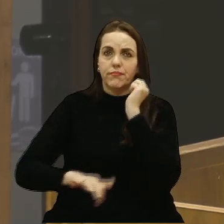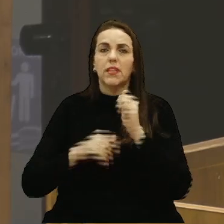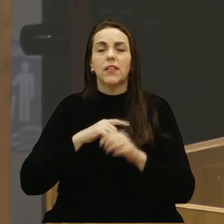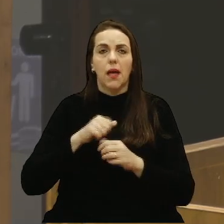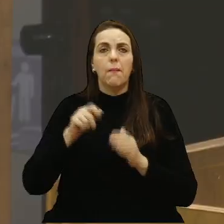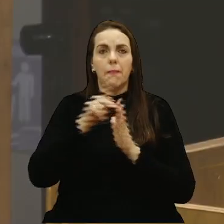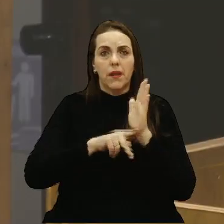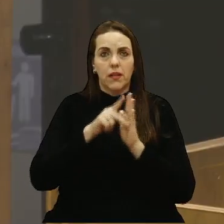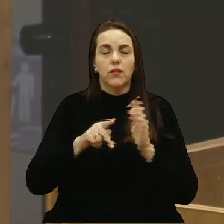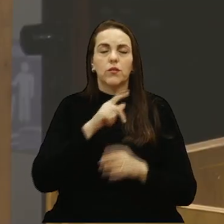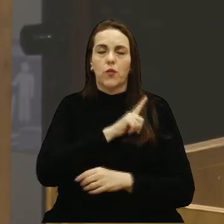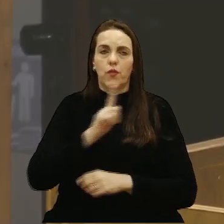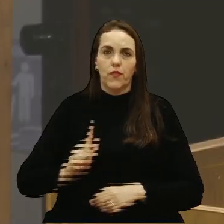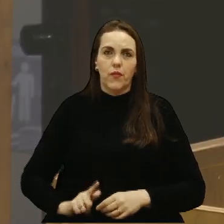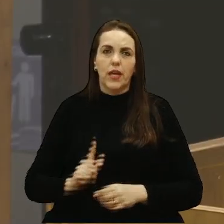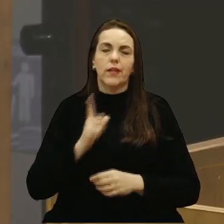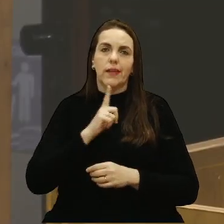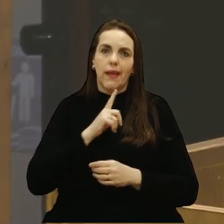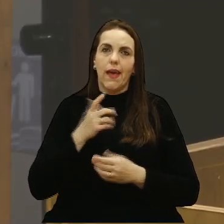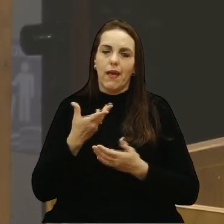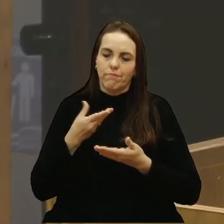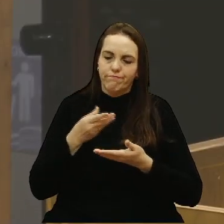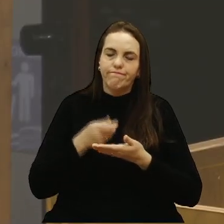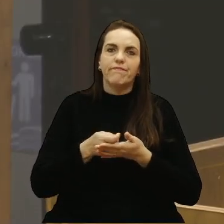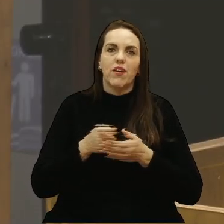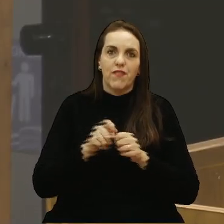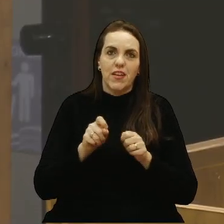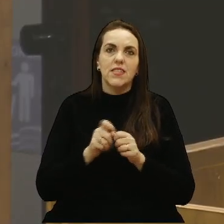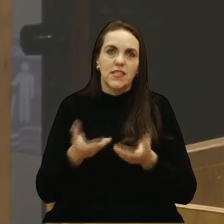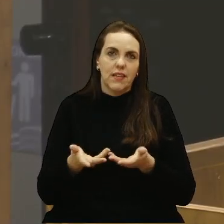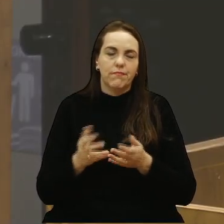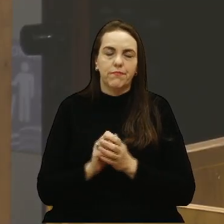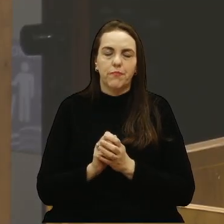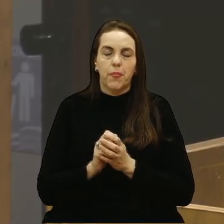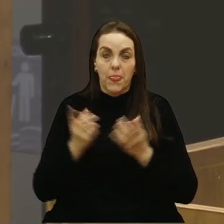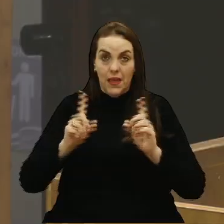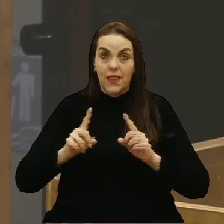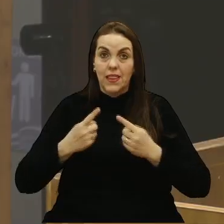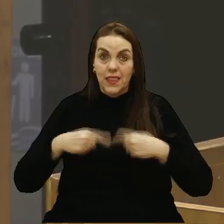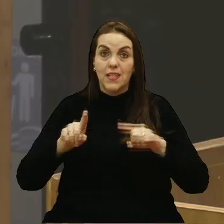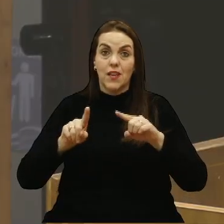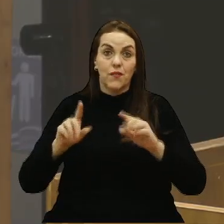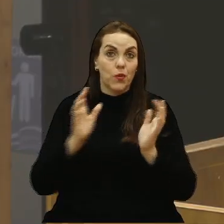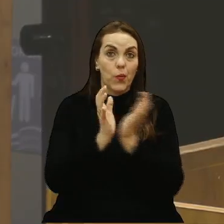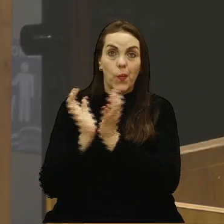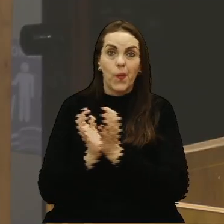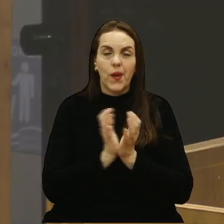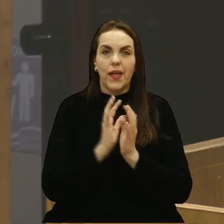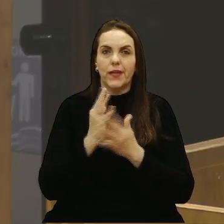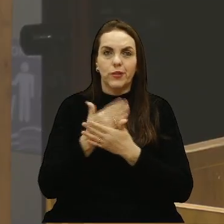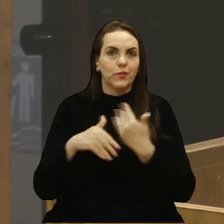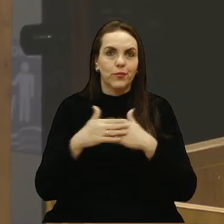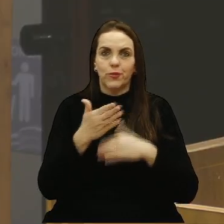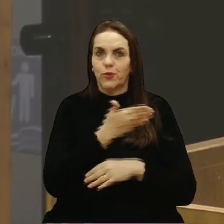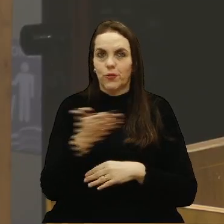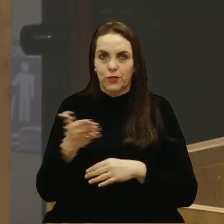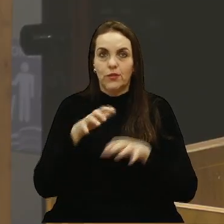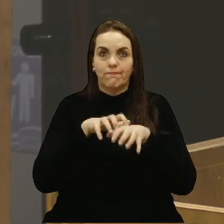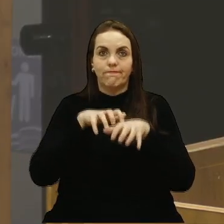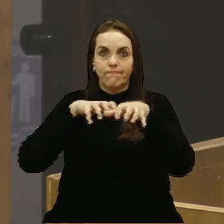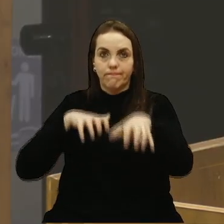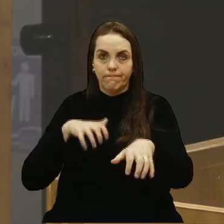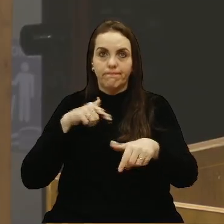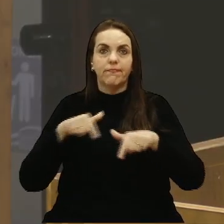gente busca implementar. É um desafio que foi, inclusive, repassado para os colegas que trabalhavam remotamente, para